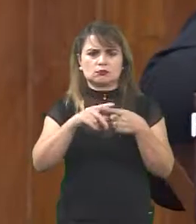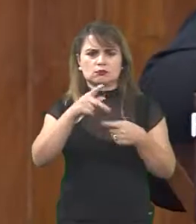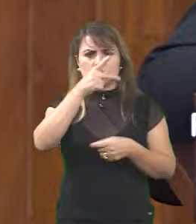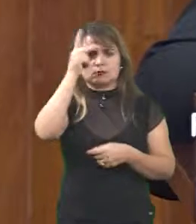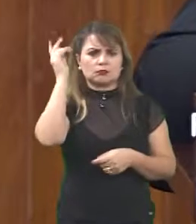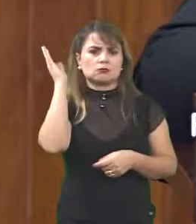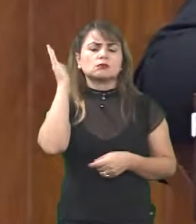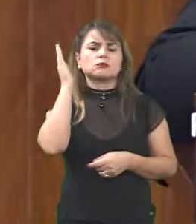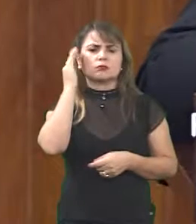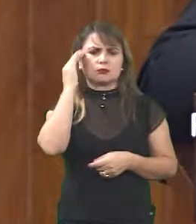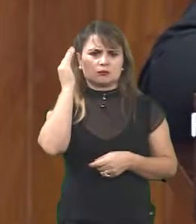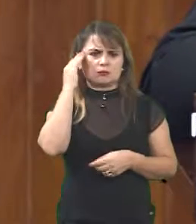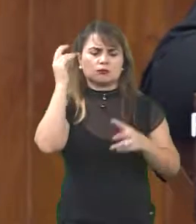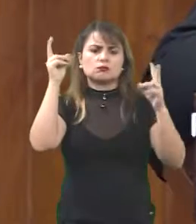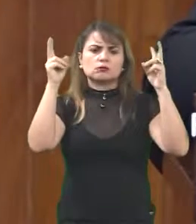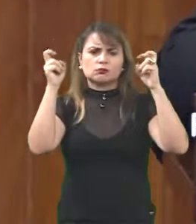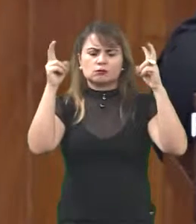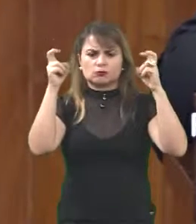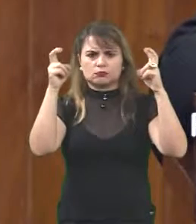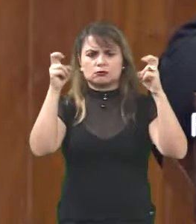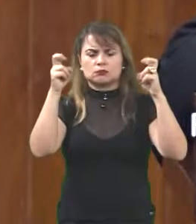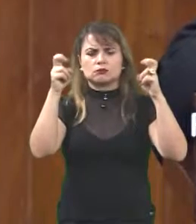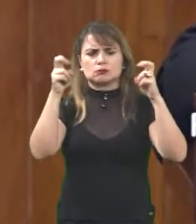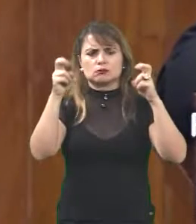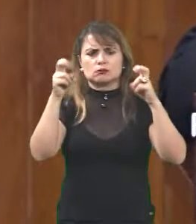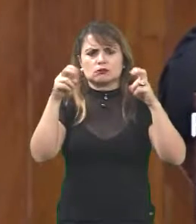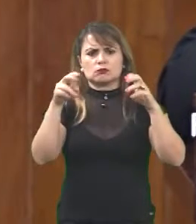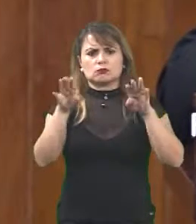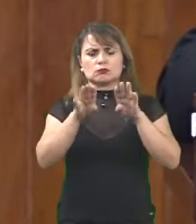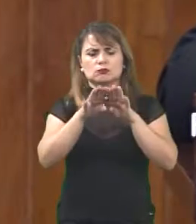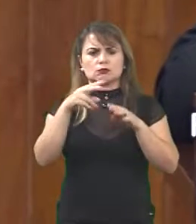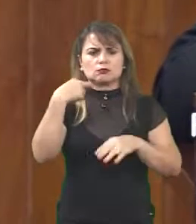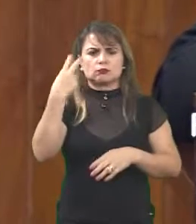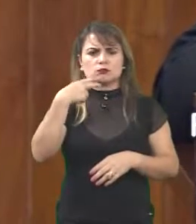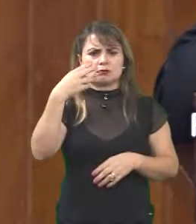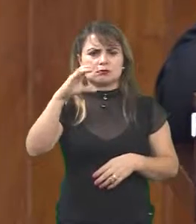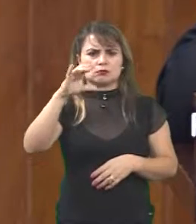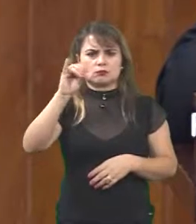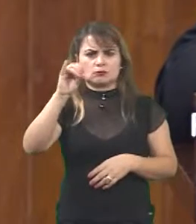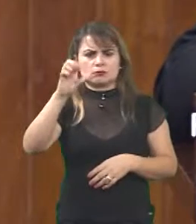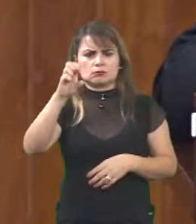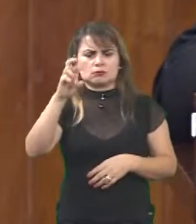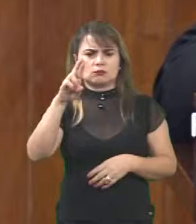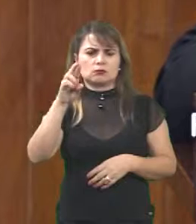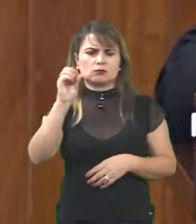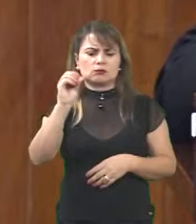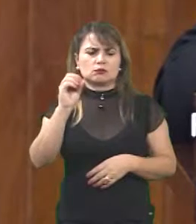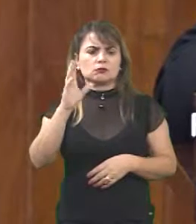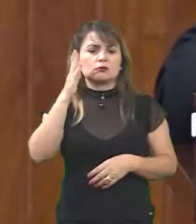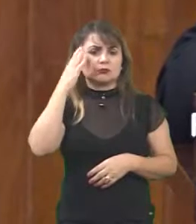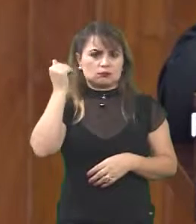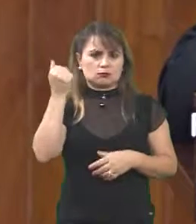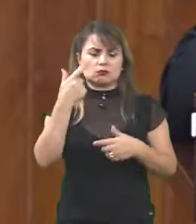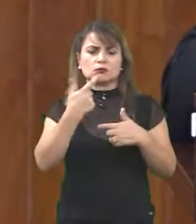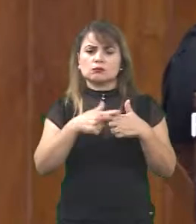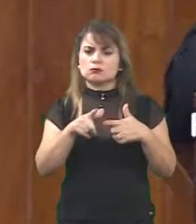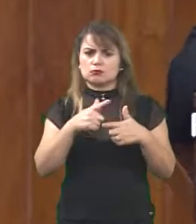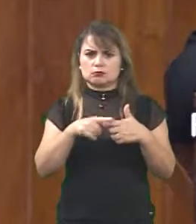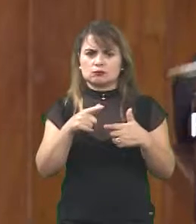aqui é o vereador Cícero do Ceasa, que pode até me ajudar um